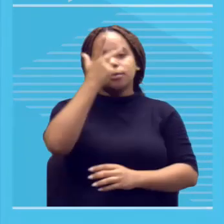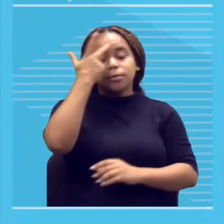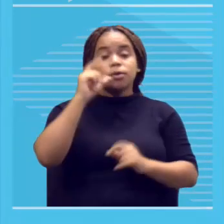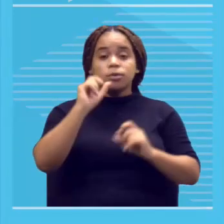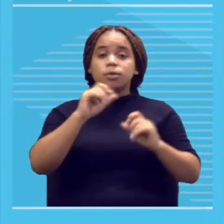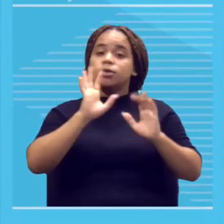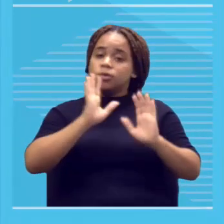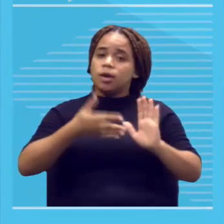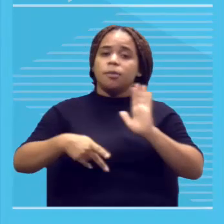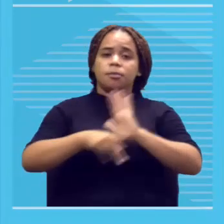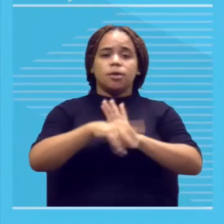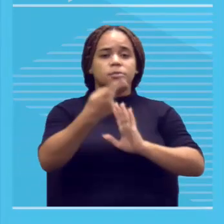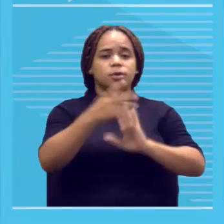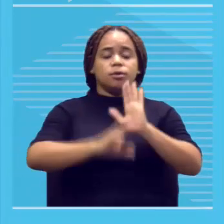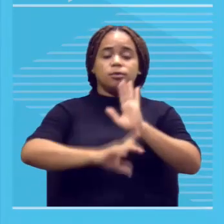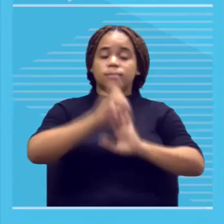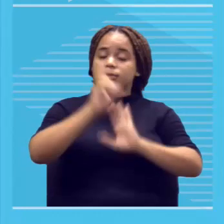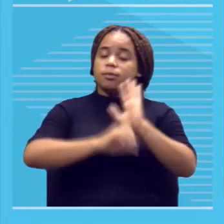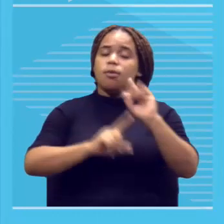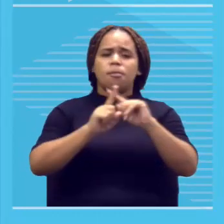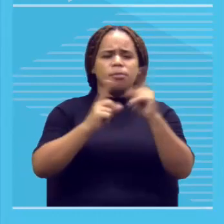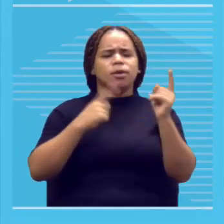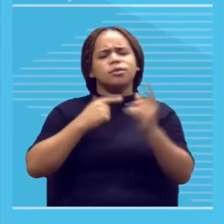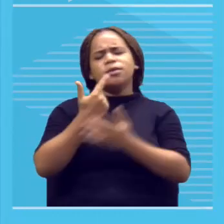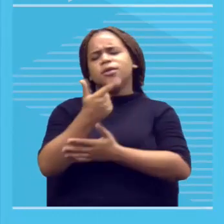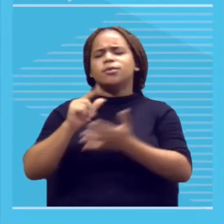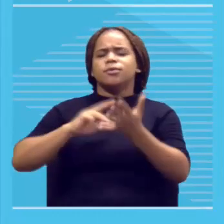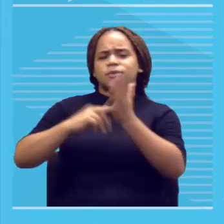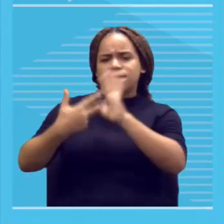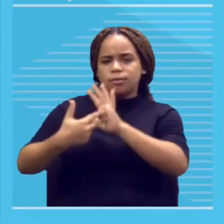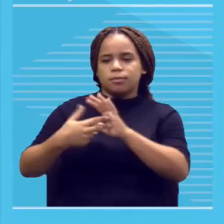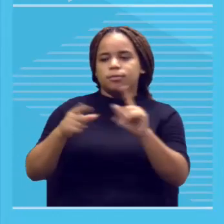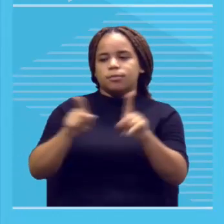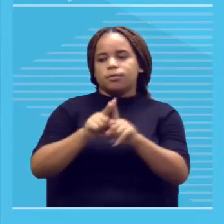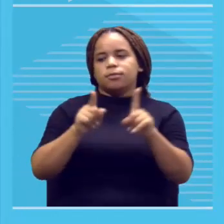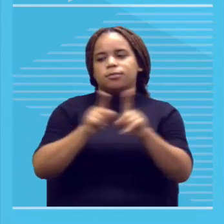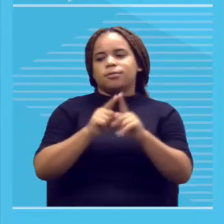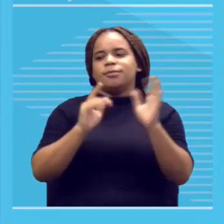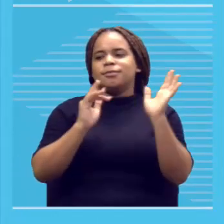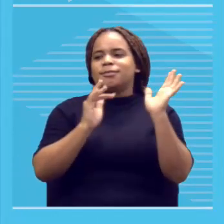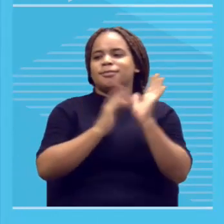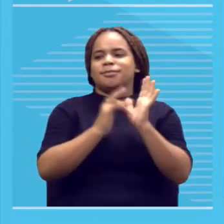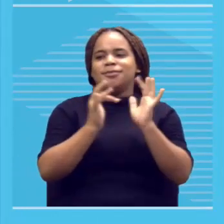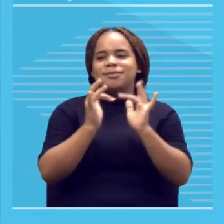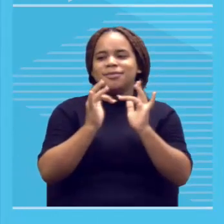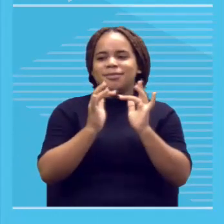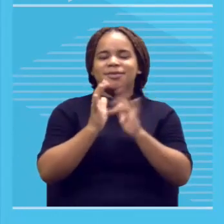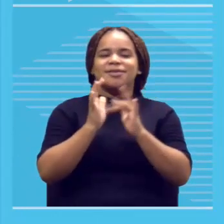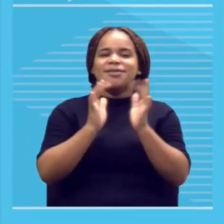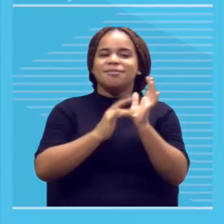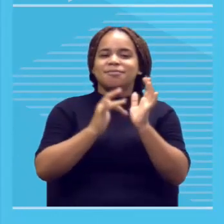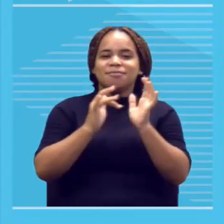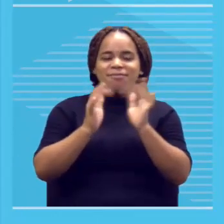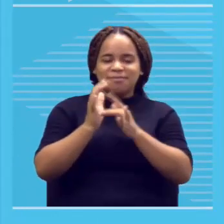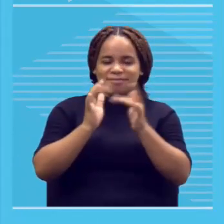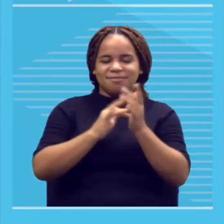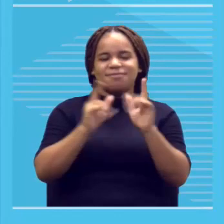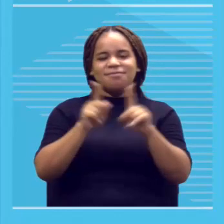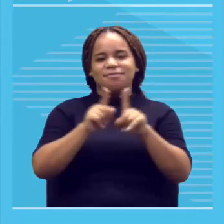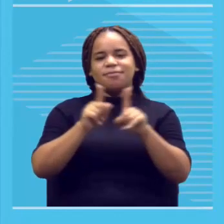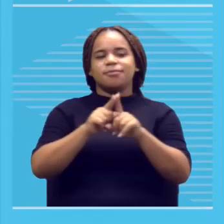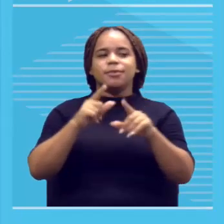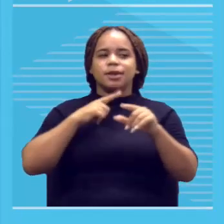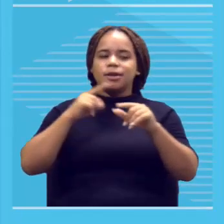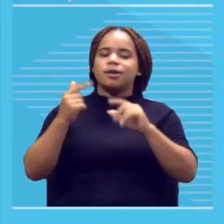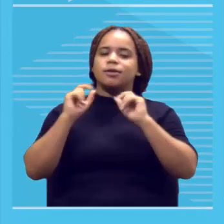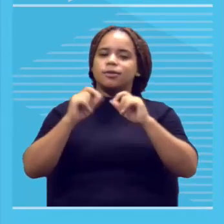se a justiça mas a outra definições o próprio Jesus Cristo traz uma outra definição de Justiça não é dar ao